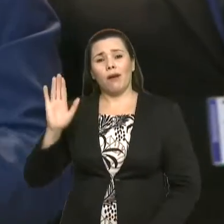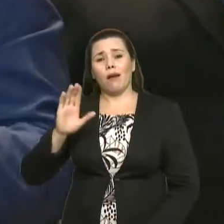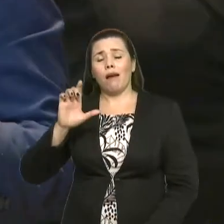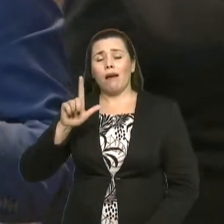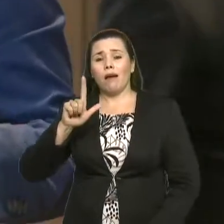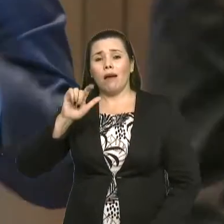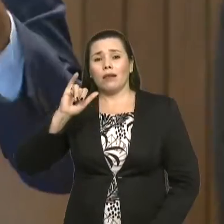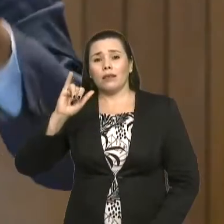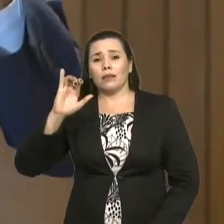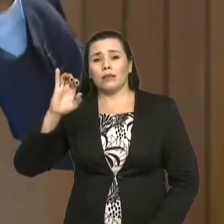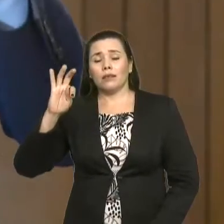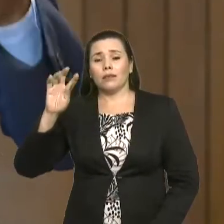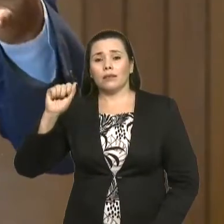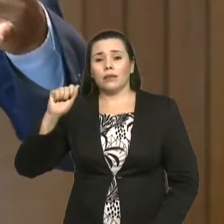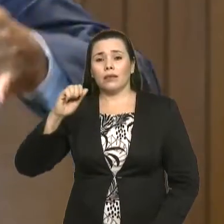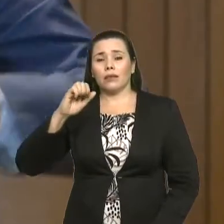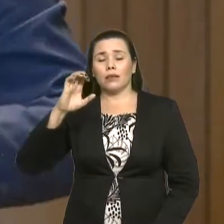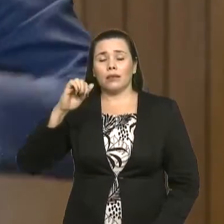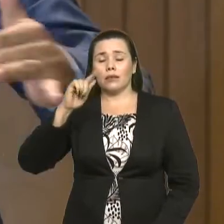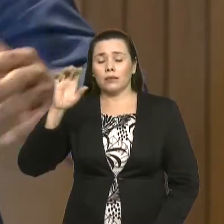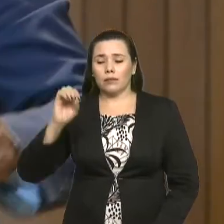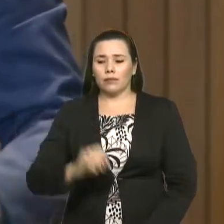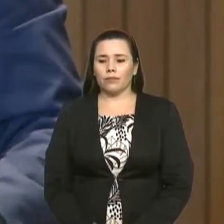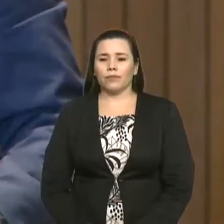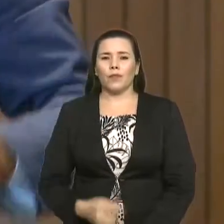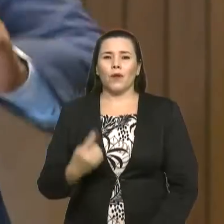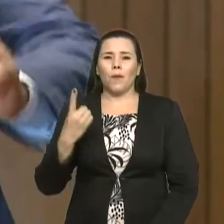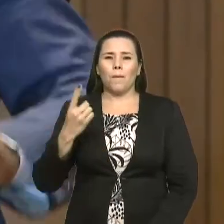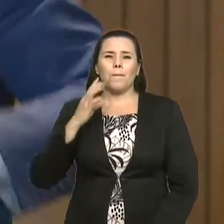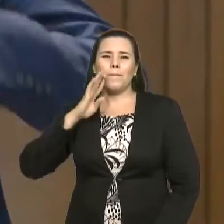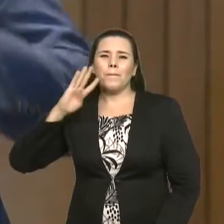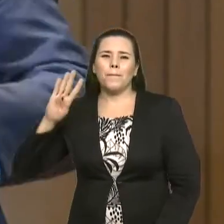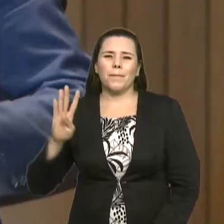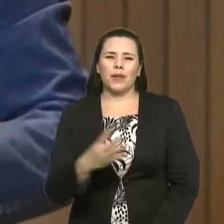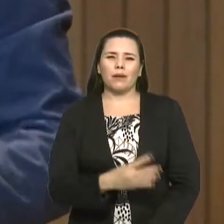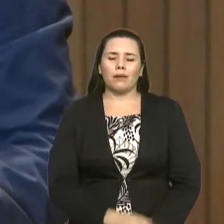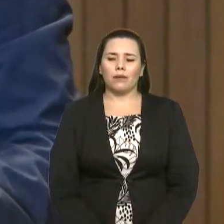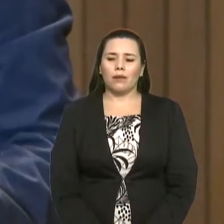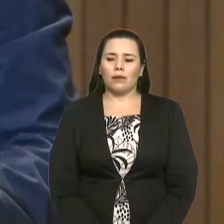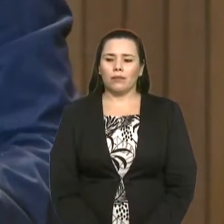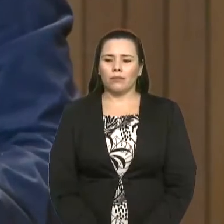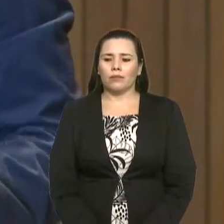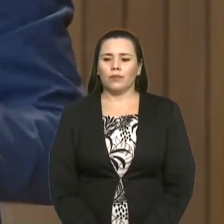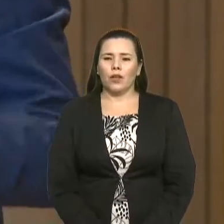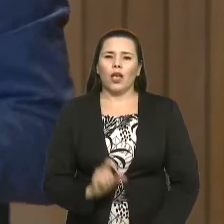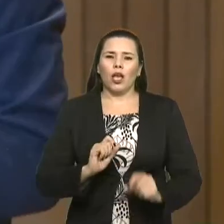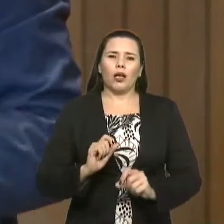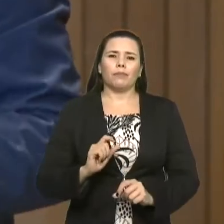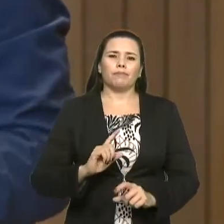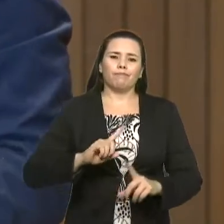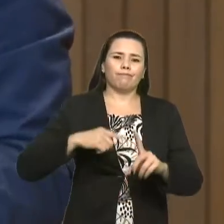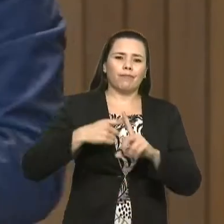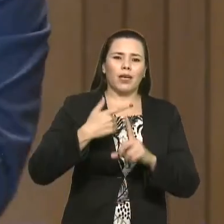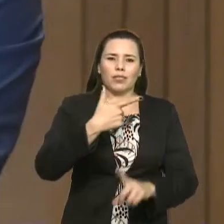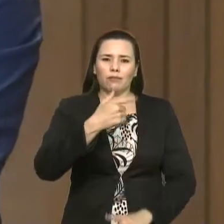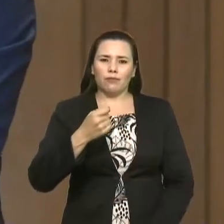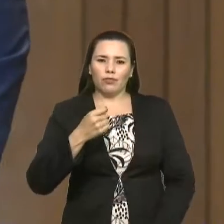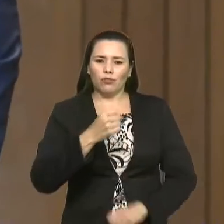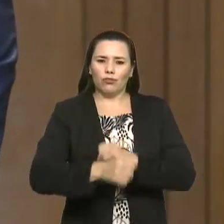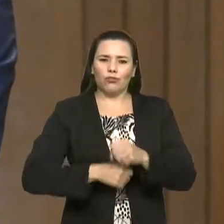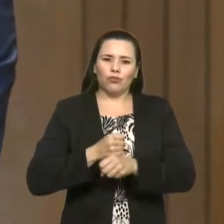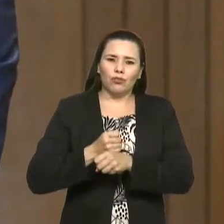Um montante é de 1 bilhão e 500 milhões ao longo de 20 anos, prorrogado por mais 20 anos, e totalmente direcionado.